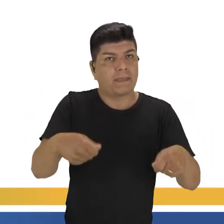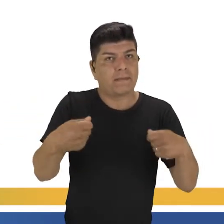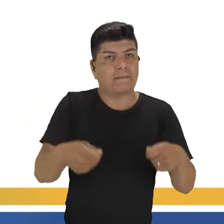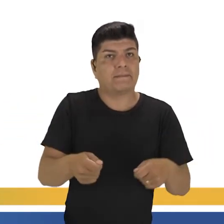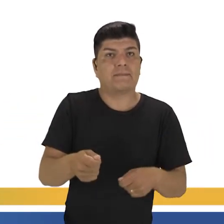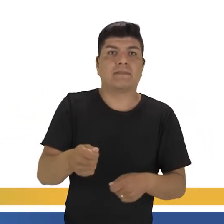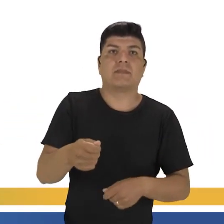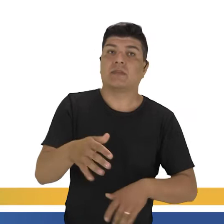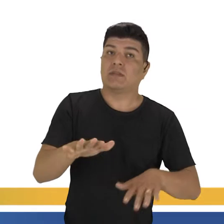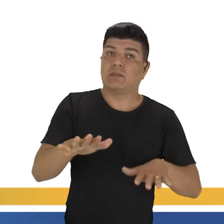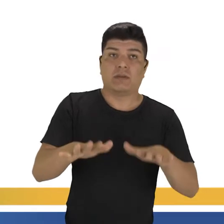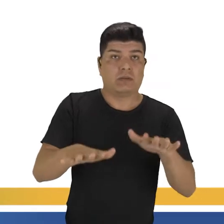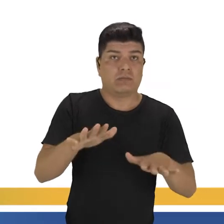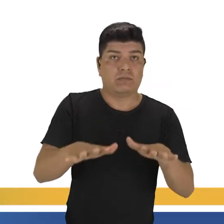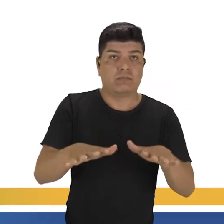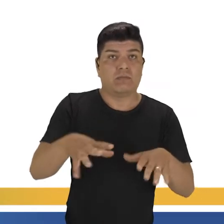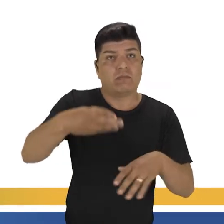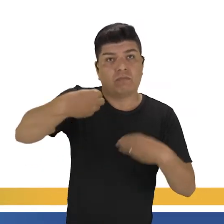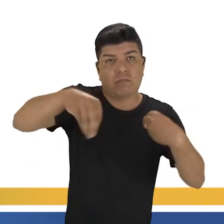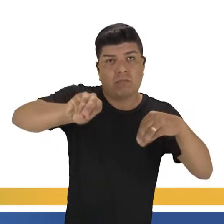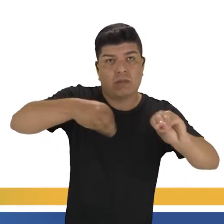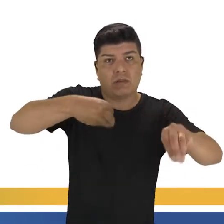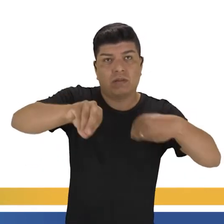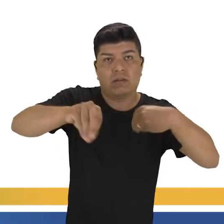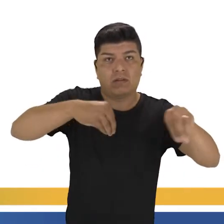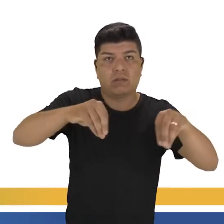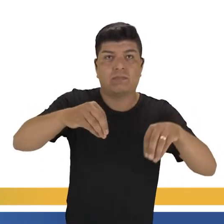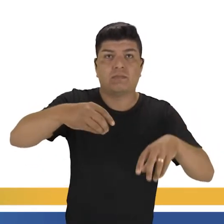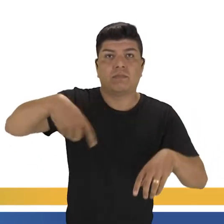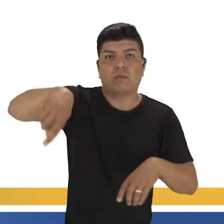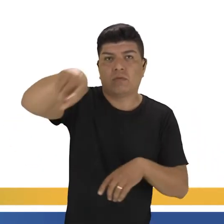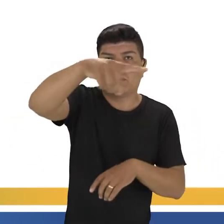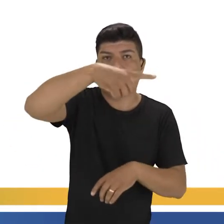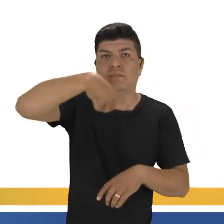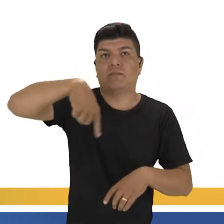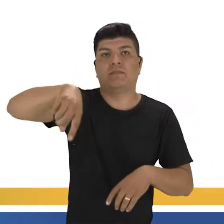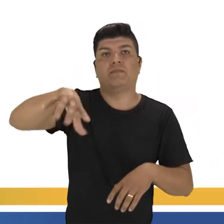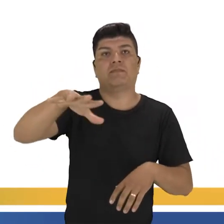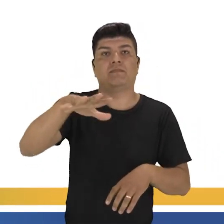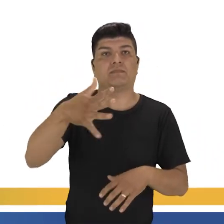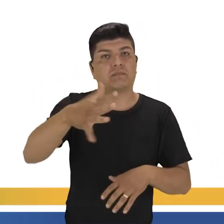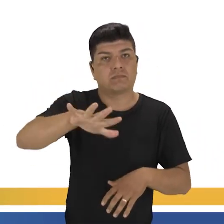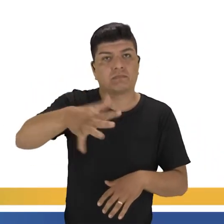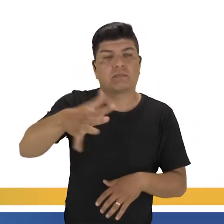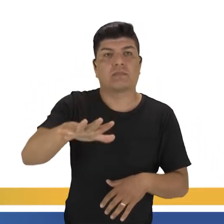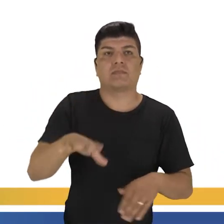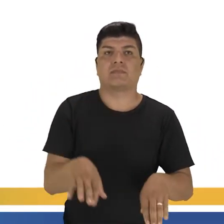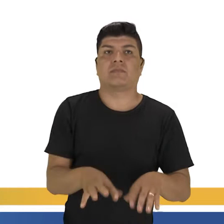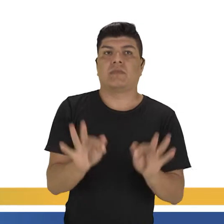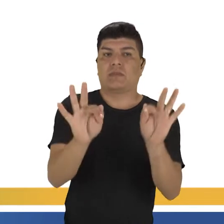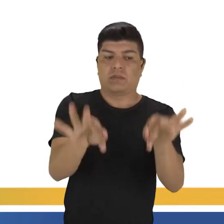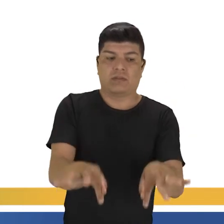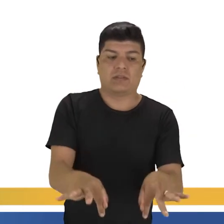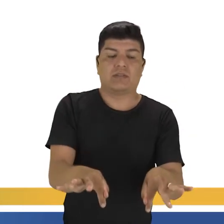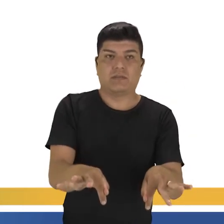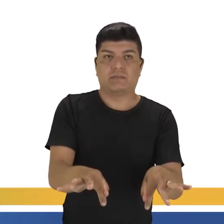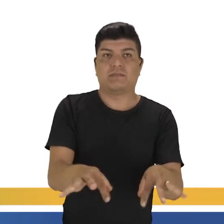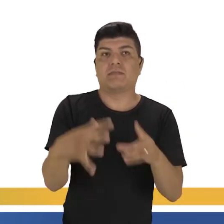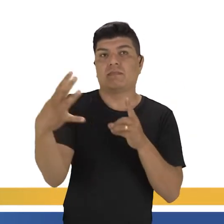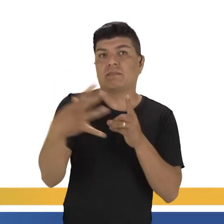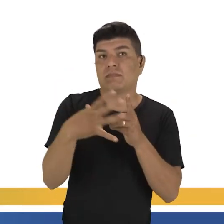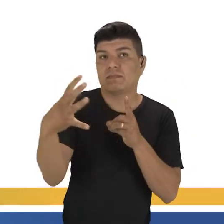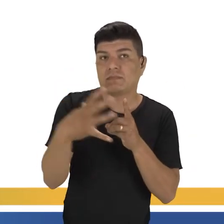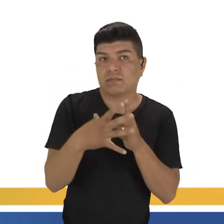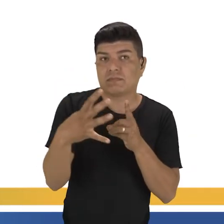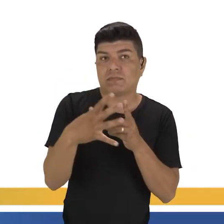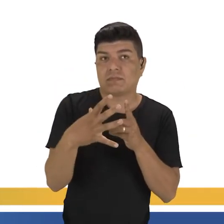preciso, indireto, flexível, rodeante e oscilante. E por fim, a fluência.